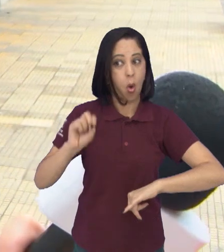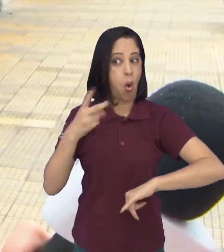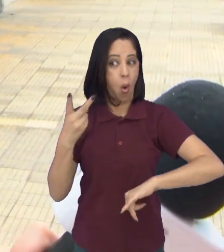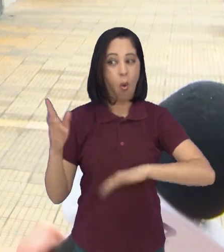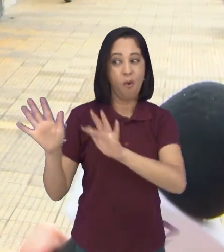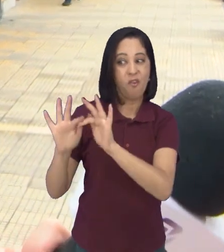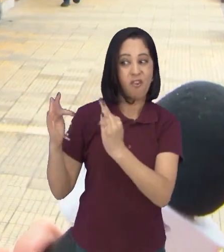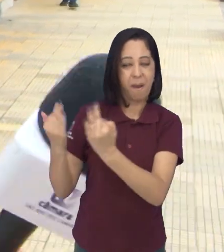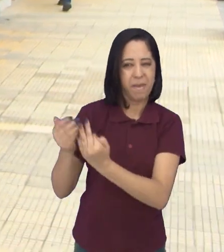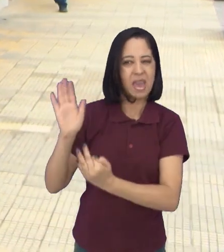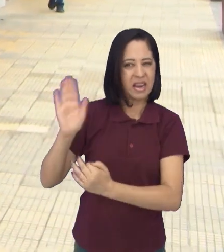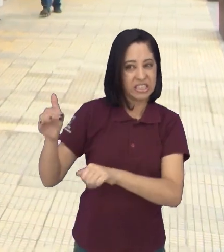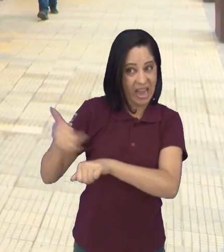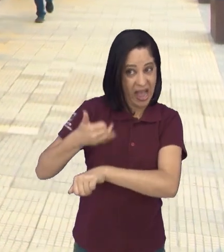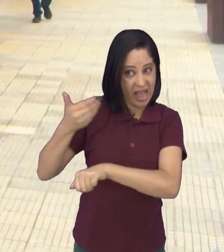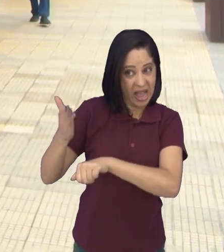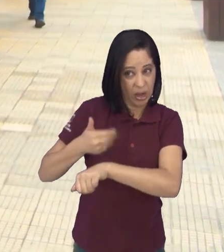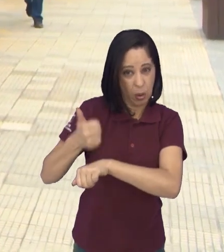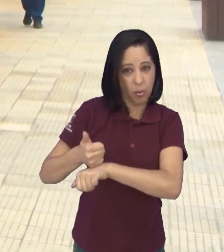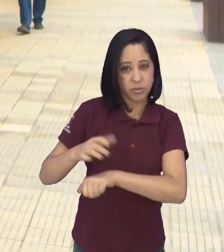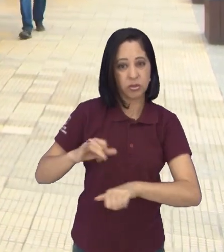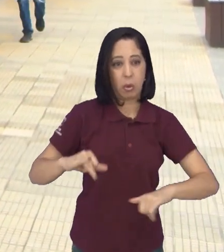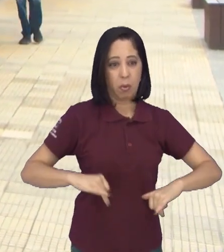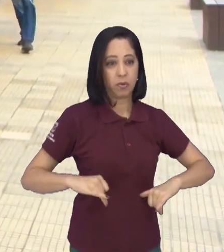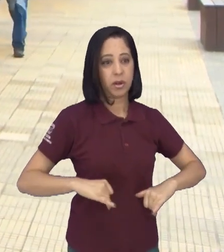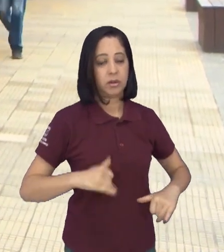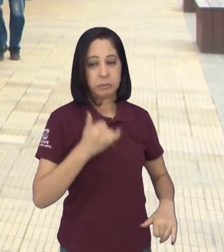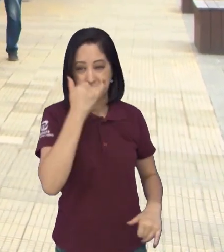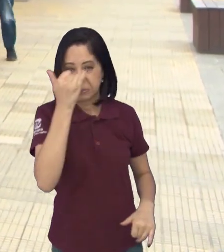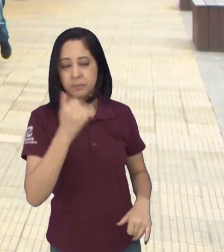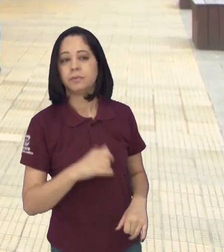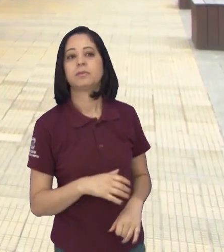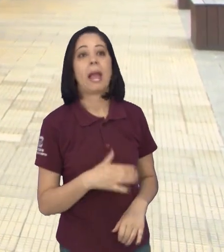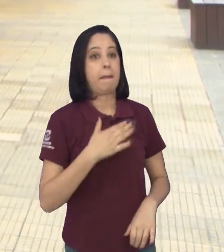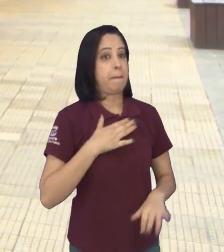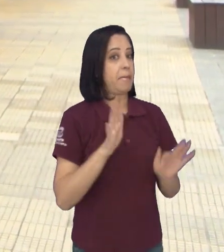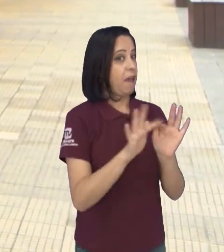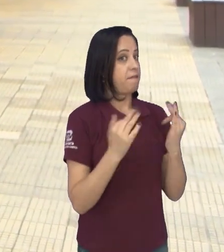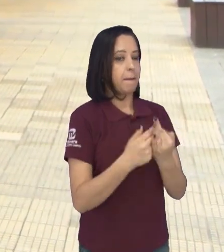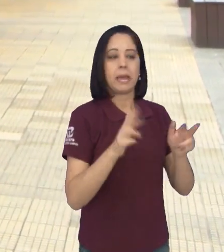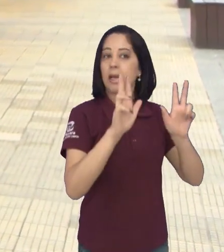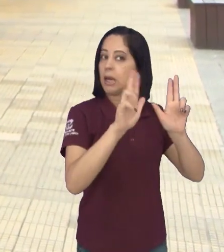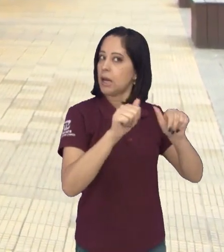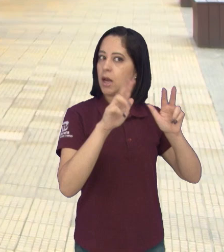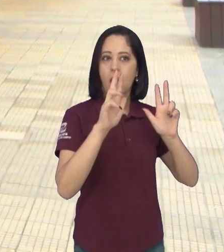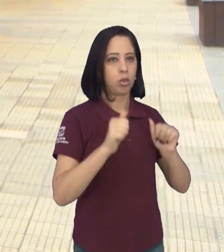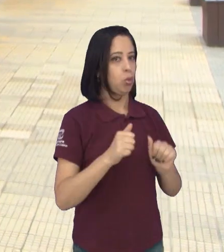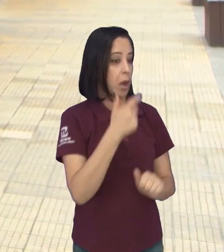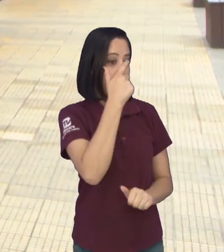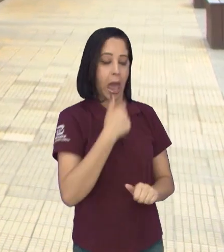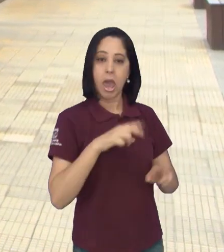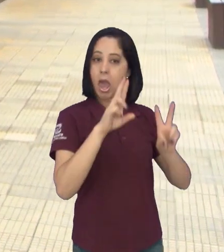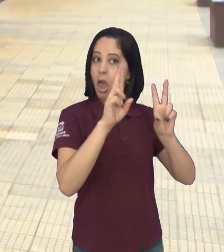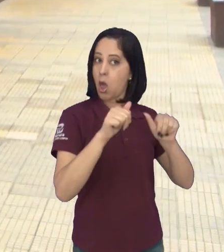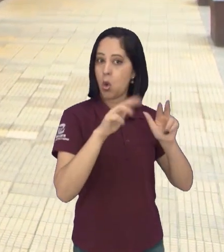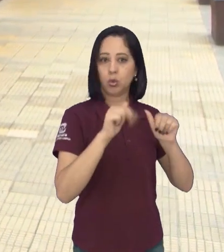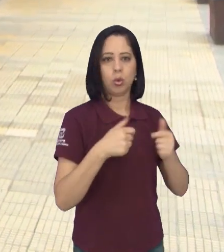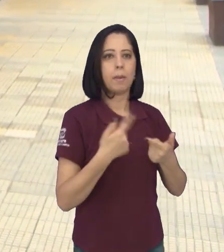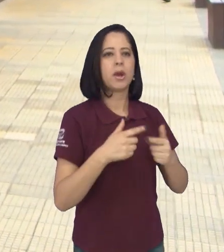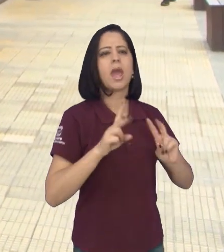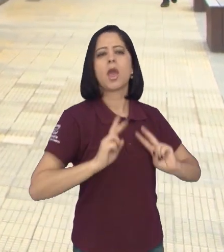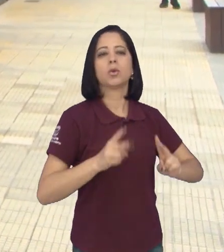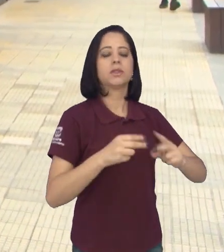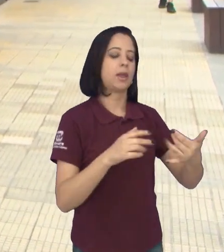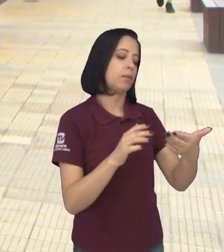que tenha passado por isso? Não, na minha família nunca ninguém passou, eu também nunca cheguei a passar por isso não. Questão de prestar atenção também, né,